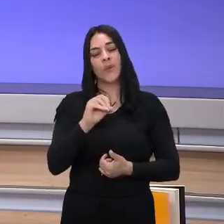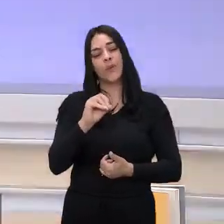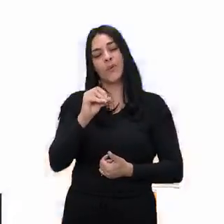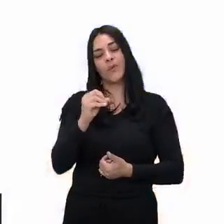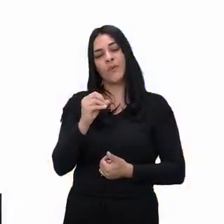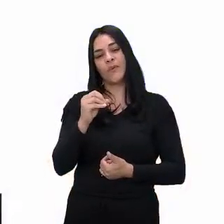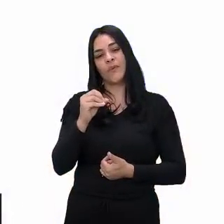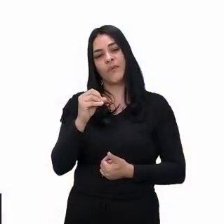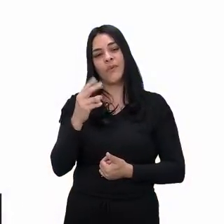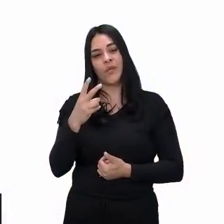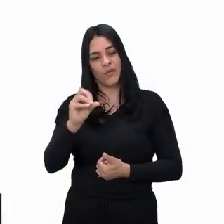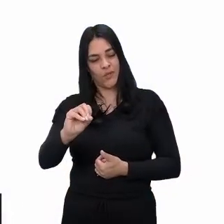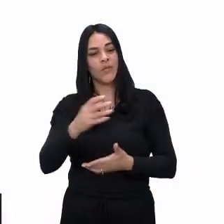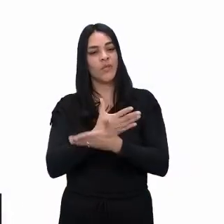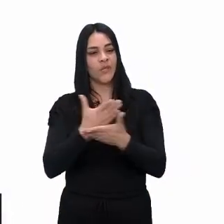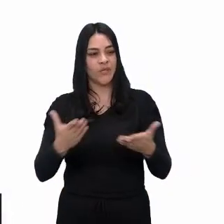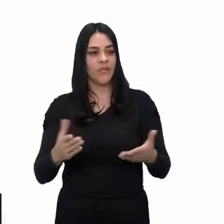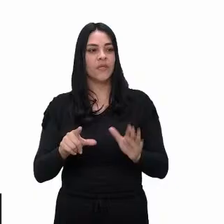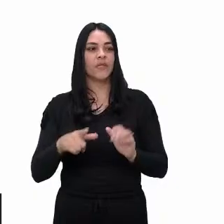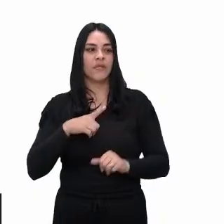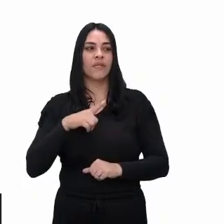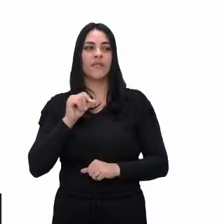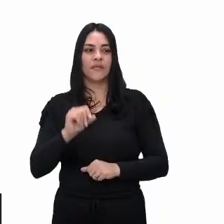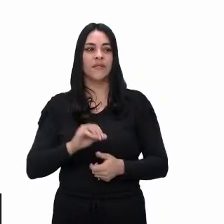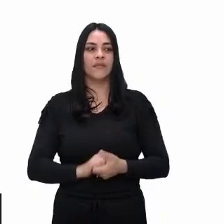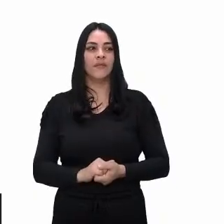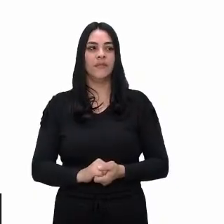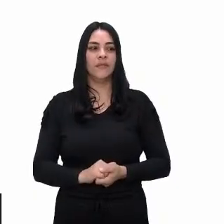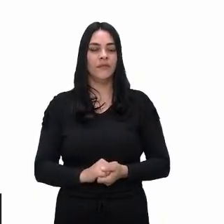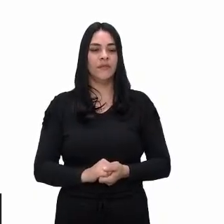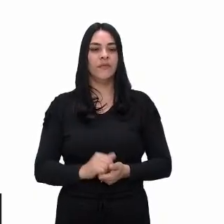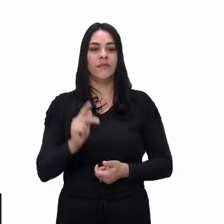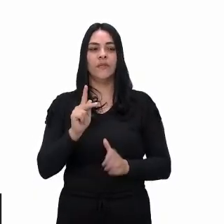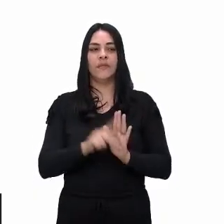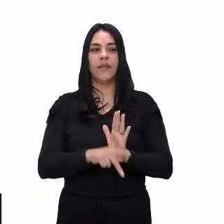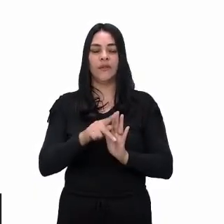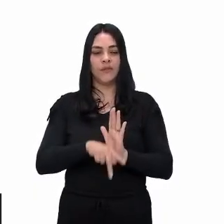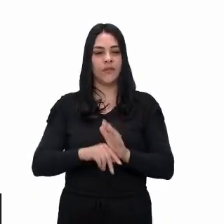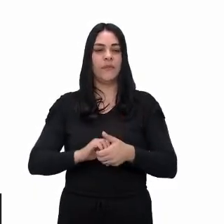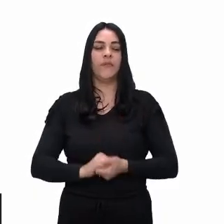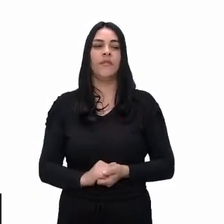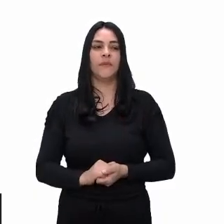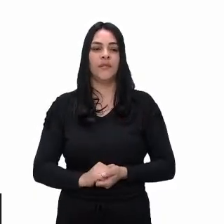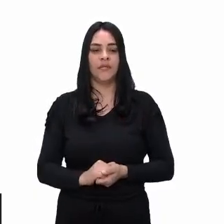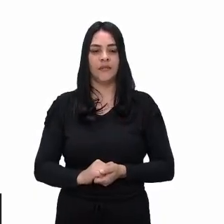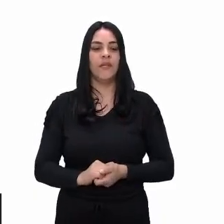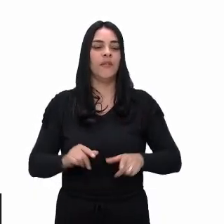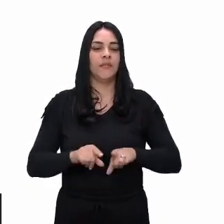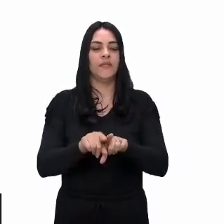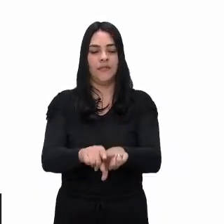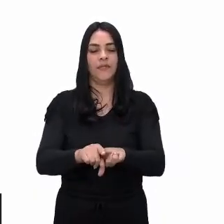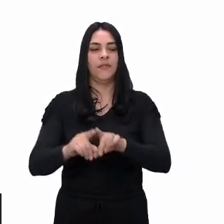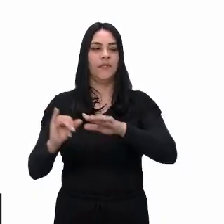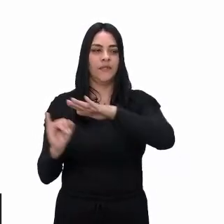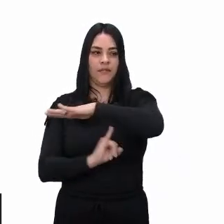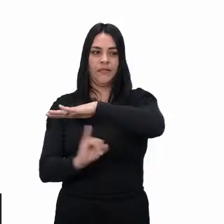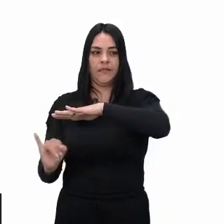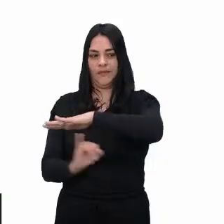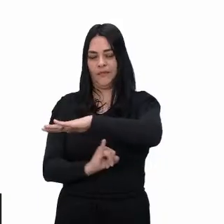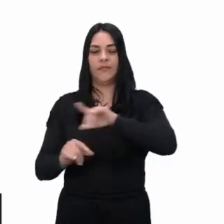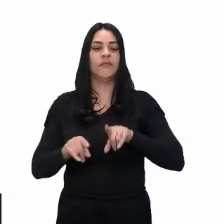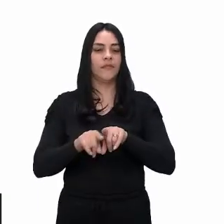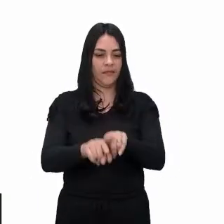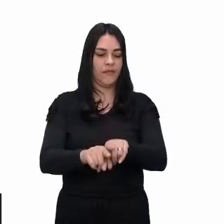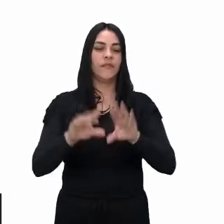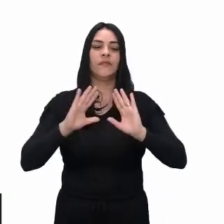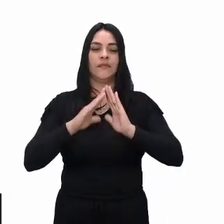2020, nós estamos atuando em projetos, com parcerias, instituições, parcerias